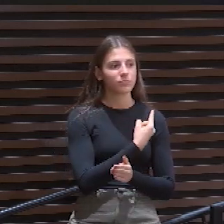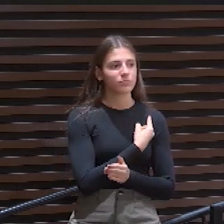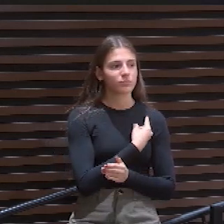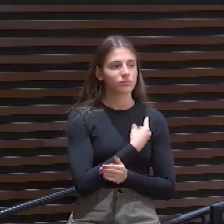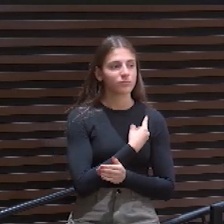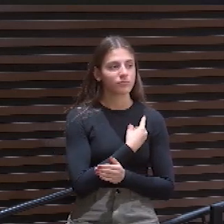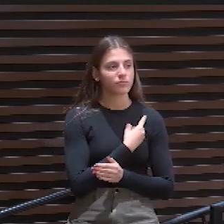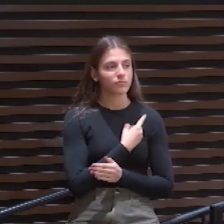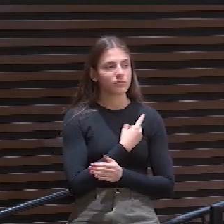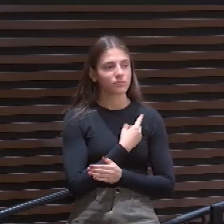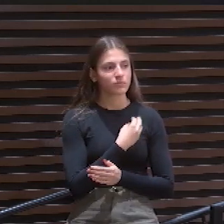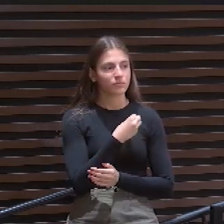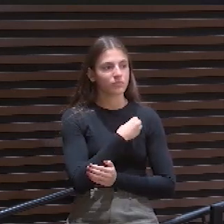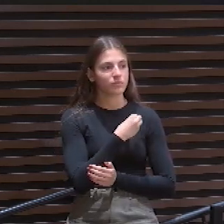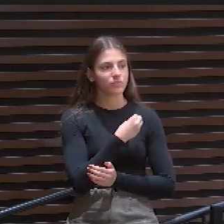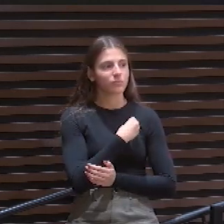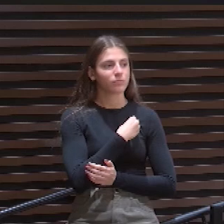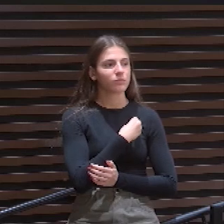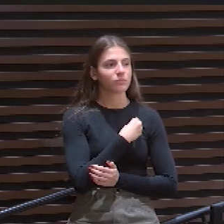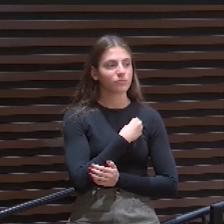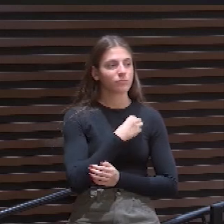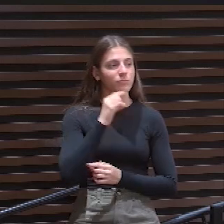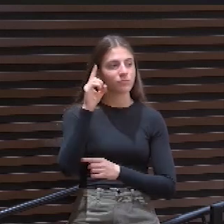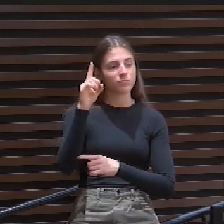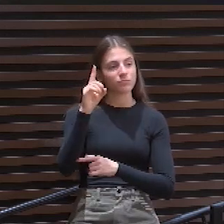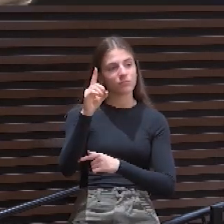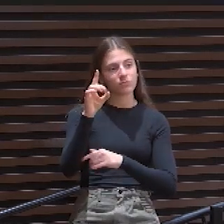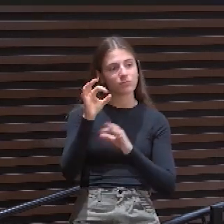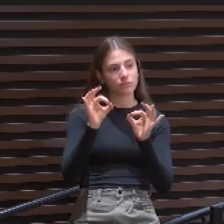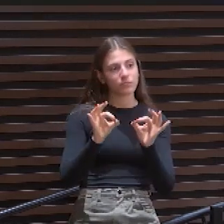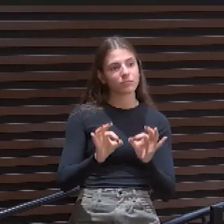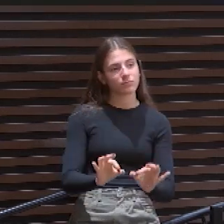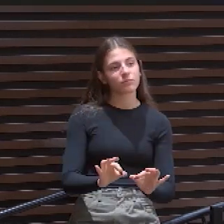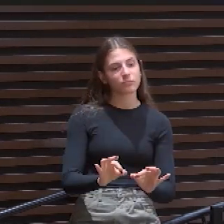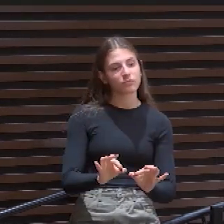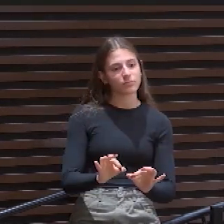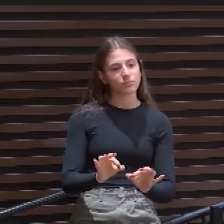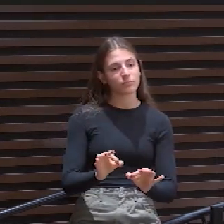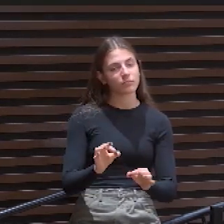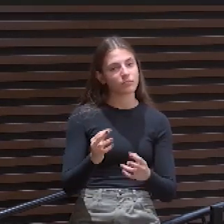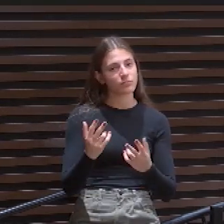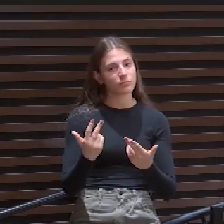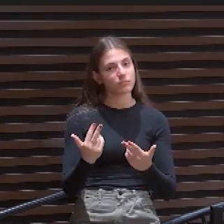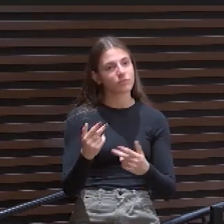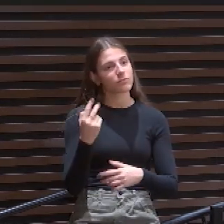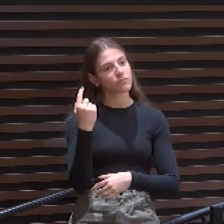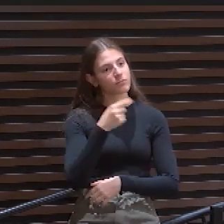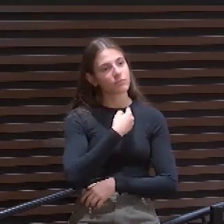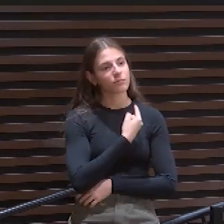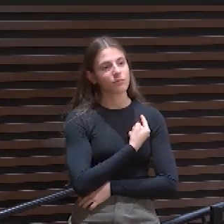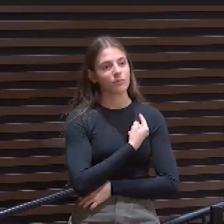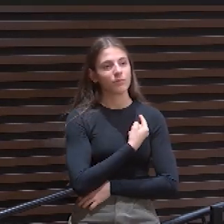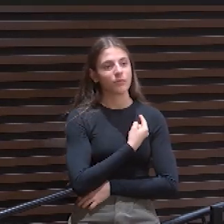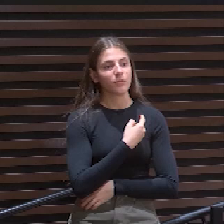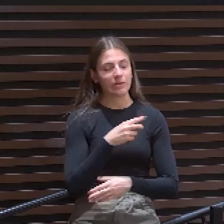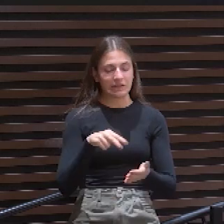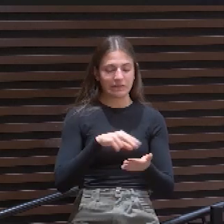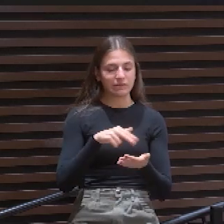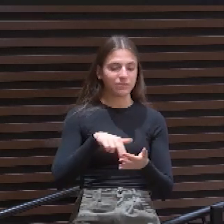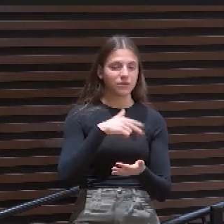dores. E Ele, o perfeito, usa imperfeito como nós, que tropeçamos na